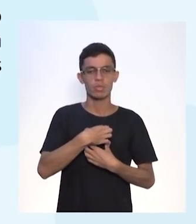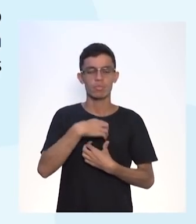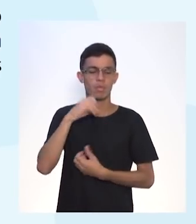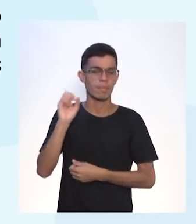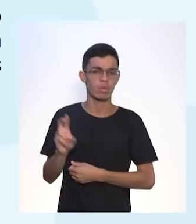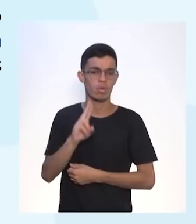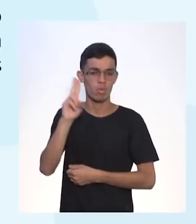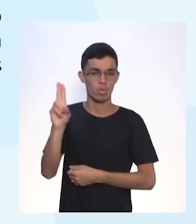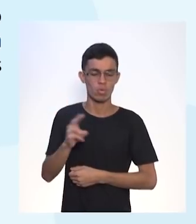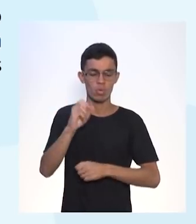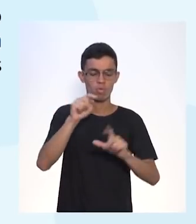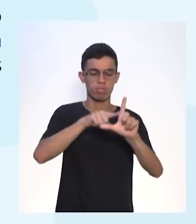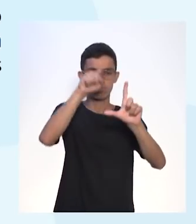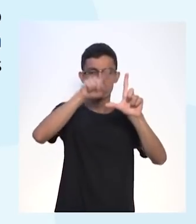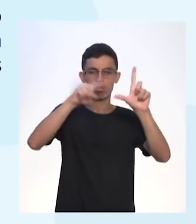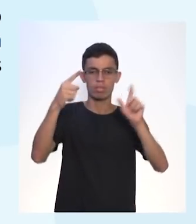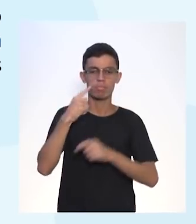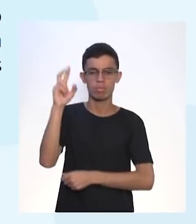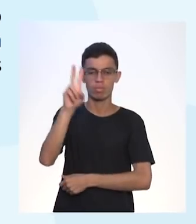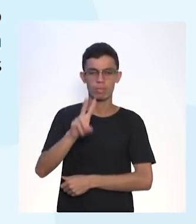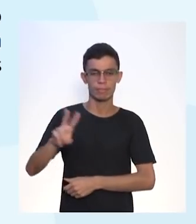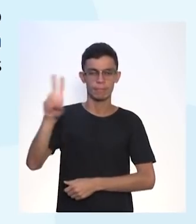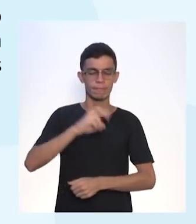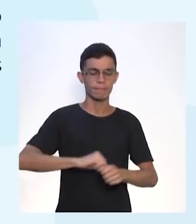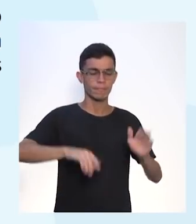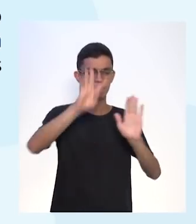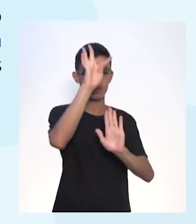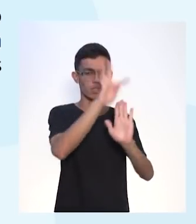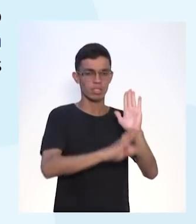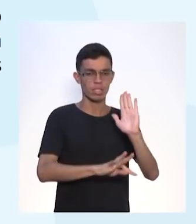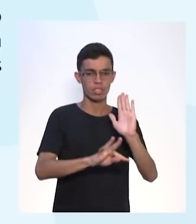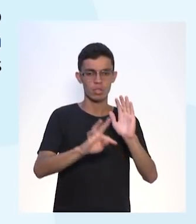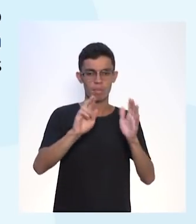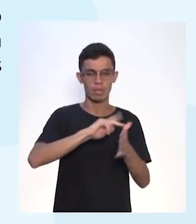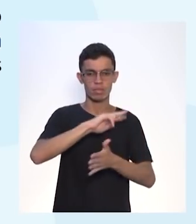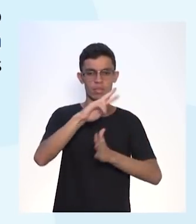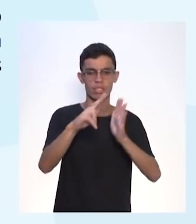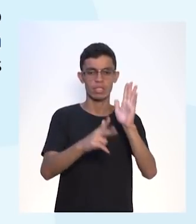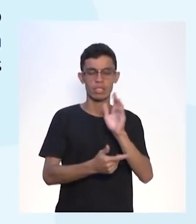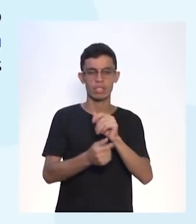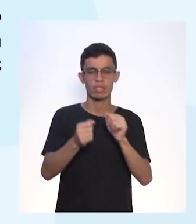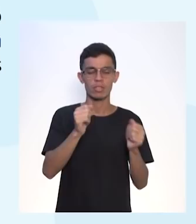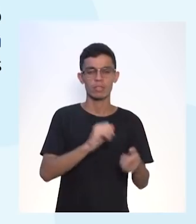expressivos, gráfico-visuais em textos multissemióticos e nas diferentes